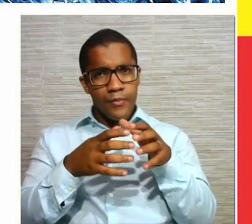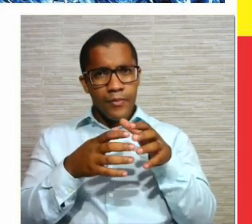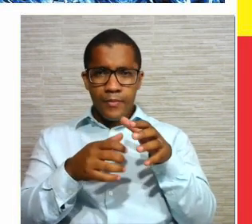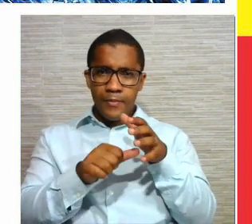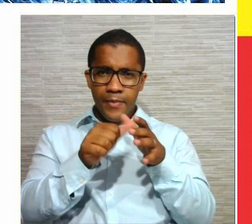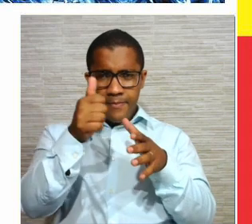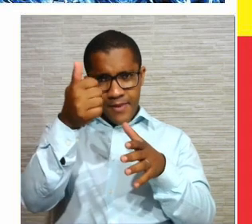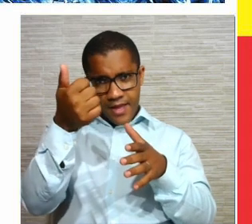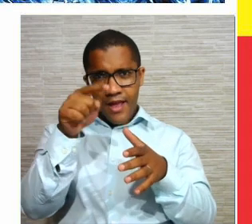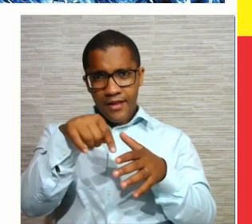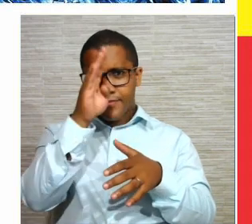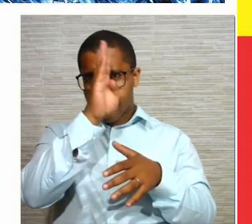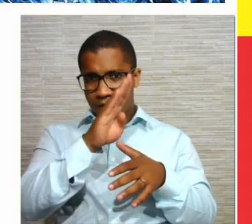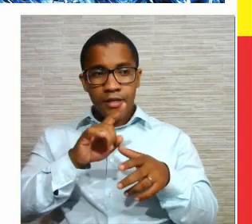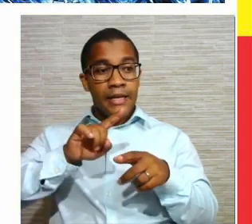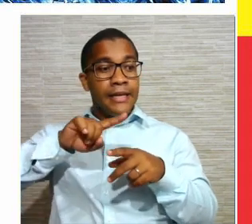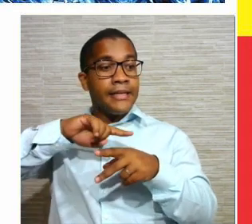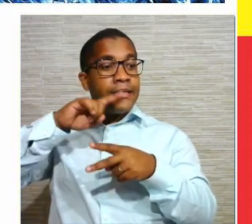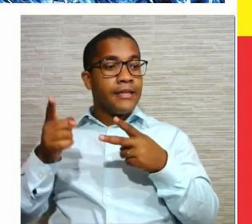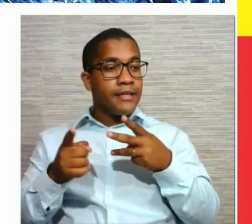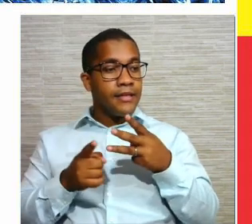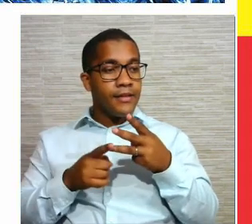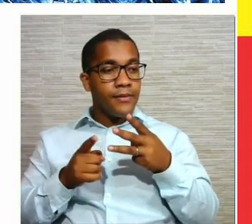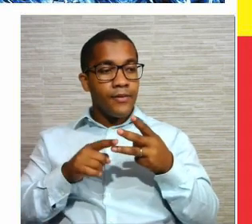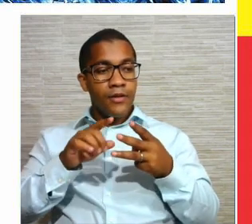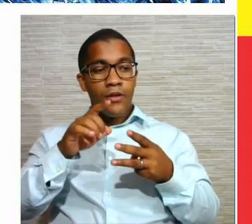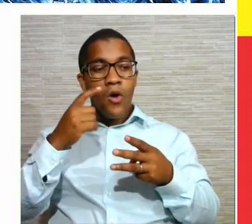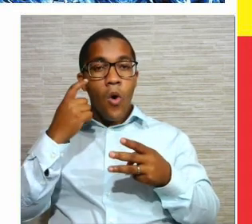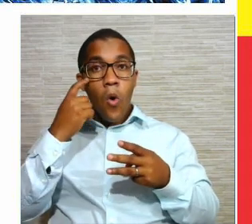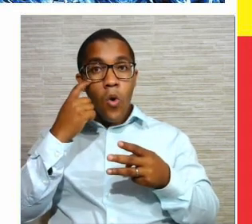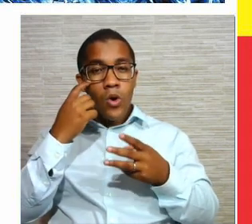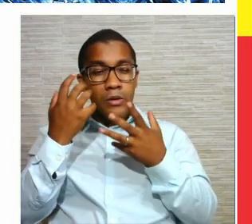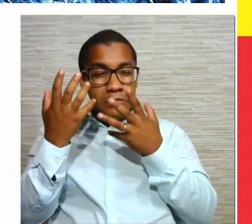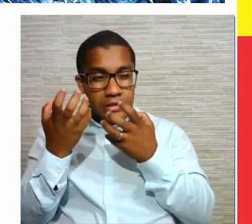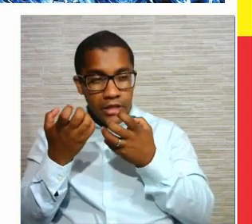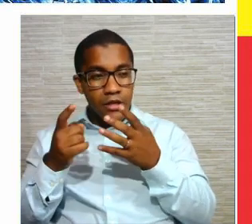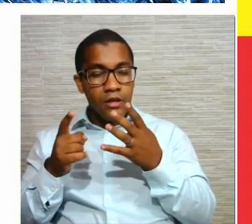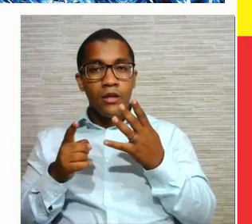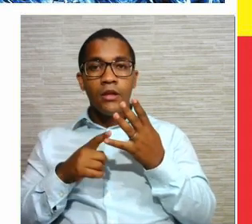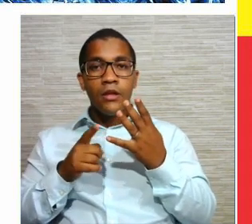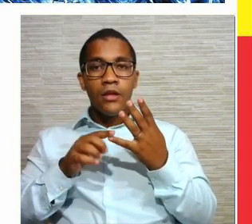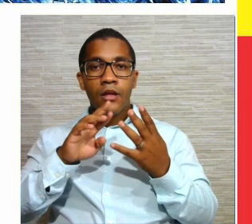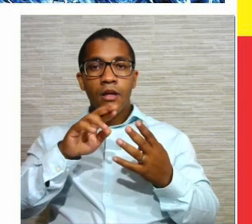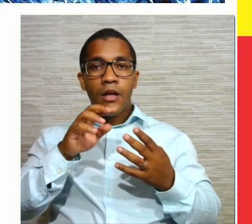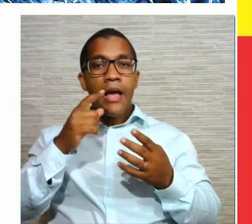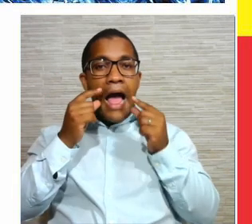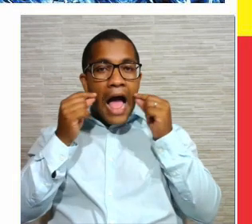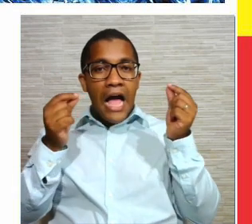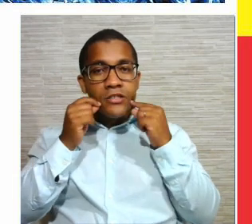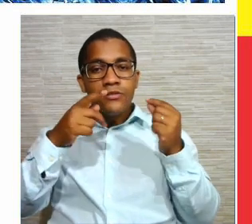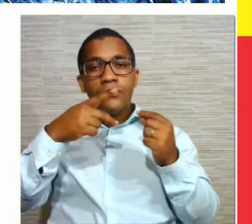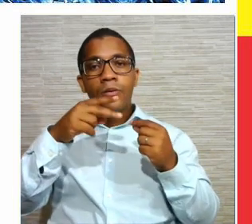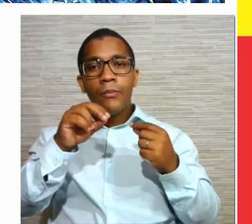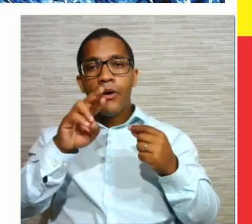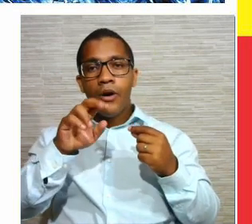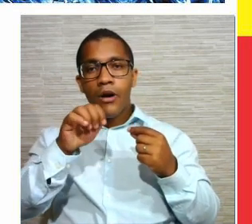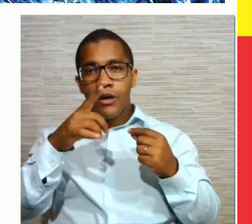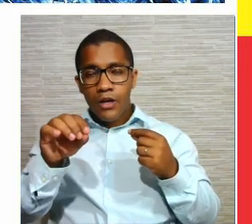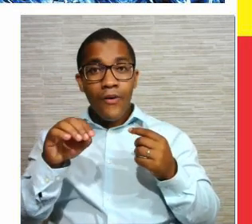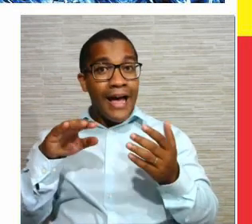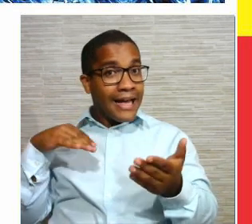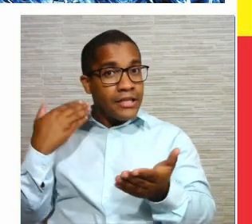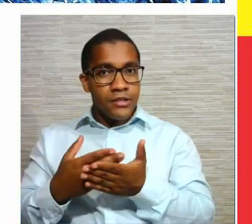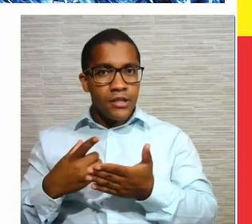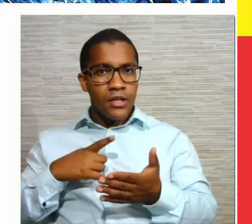Depois, né, tivemos Olho Seco, Ratos do Porão, que ainda hoje está na ativa, né,